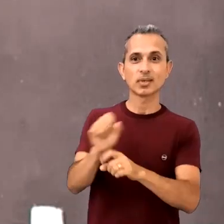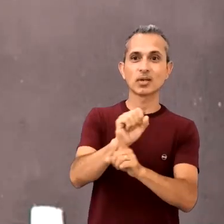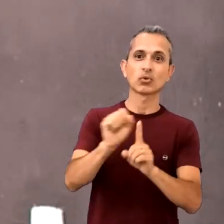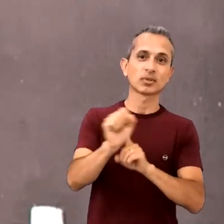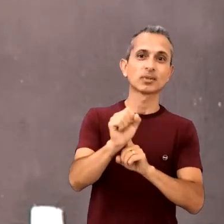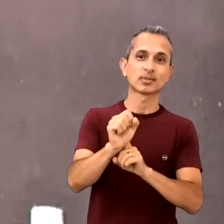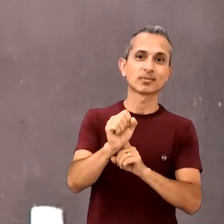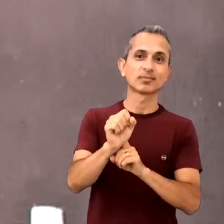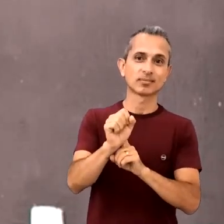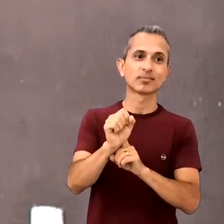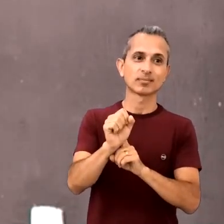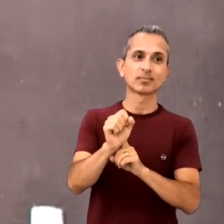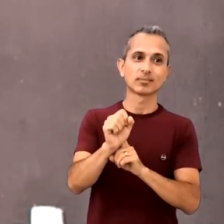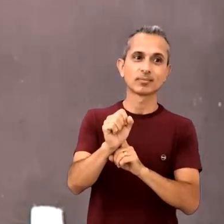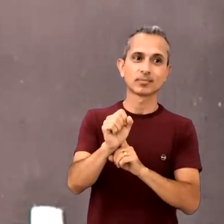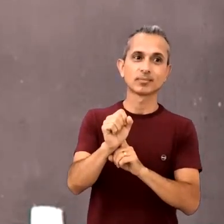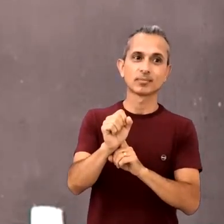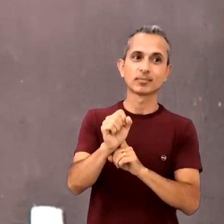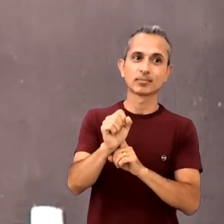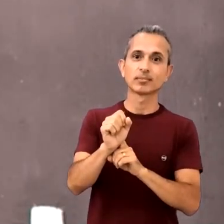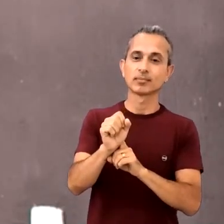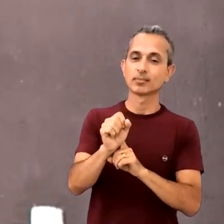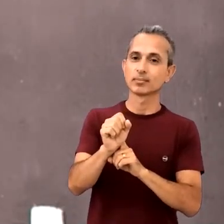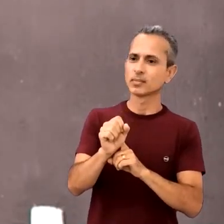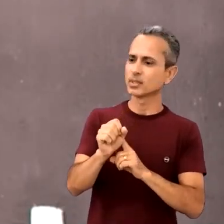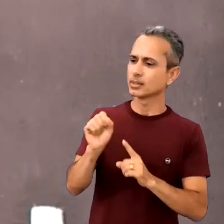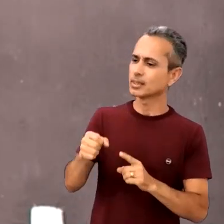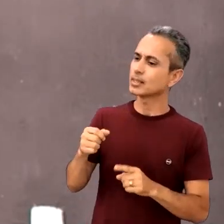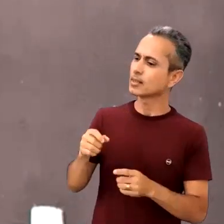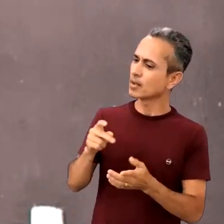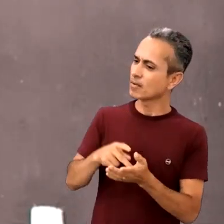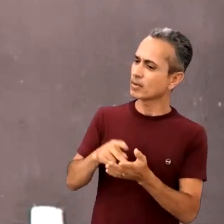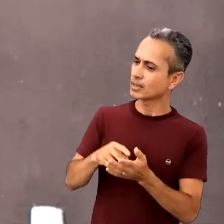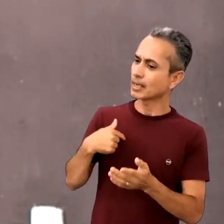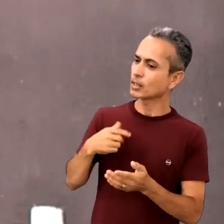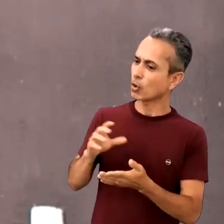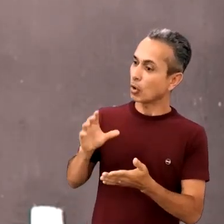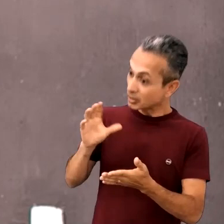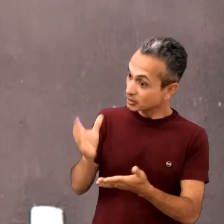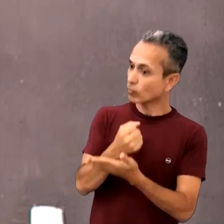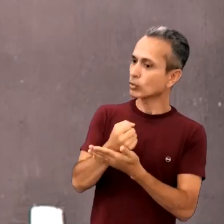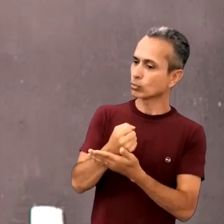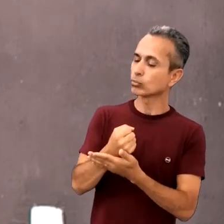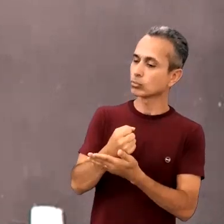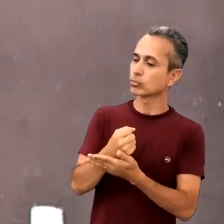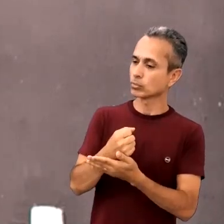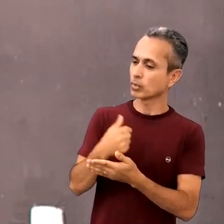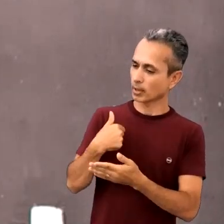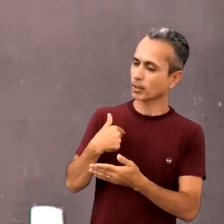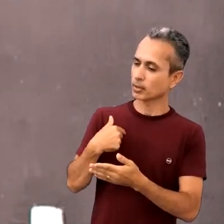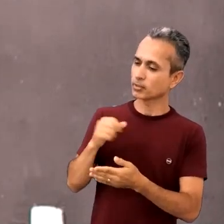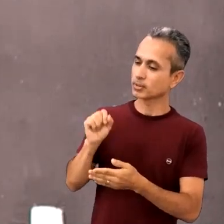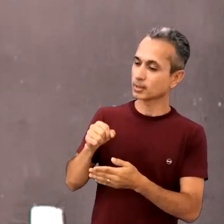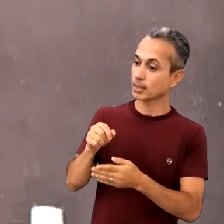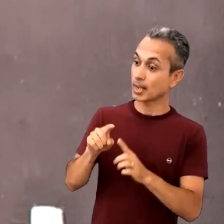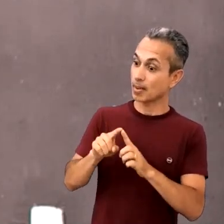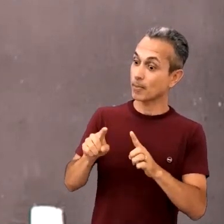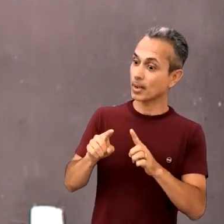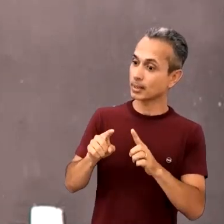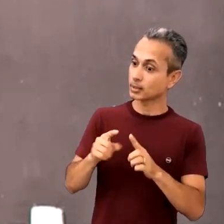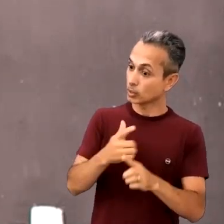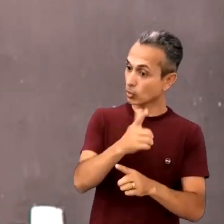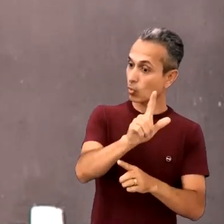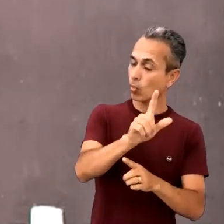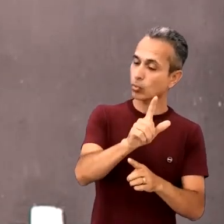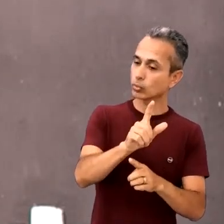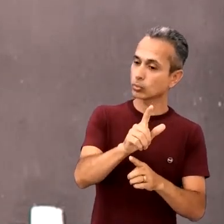Sim, é verdade que eu sou resgatador, mas há ainda outro resgatador que é parente mais